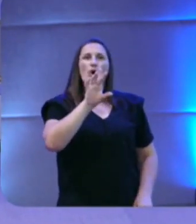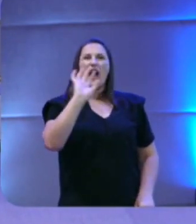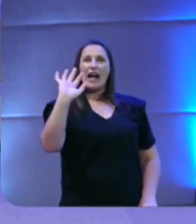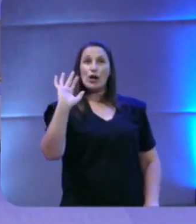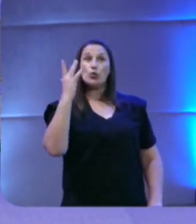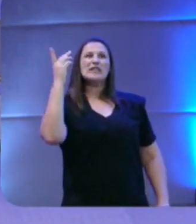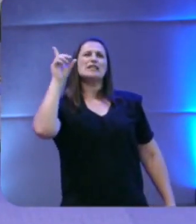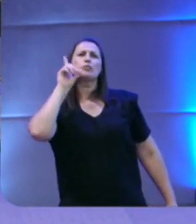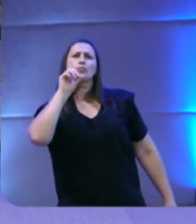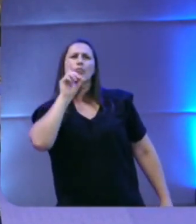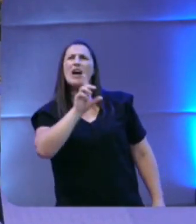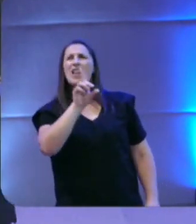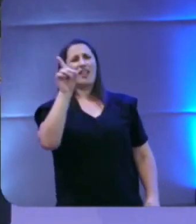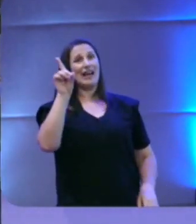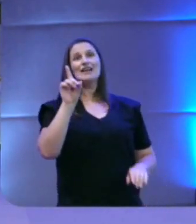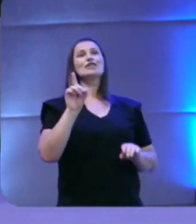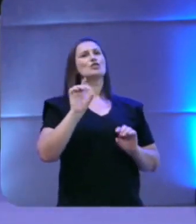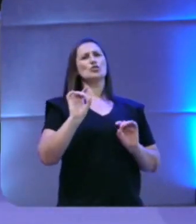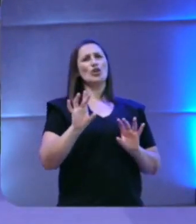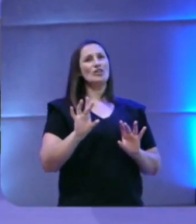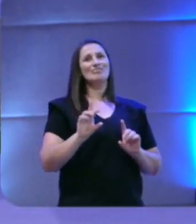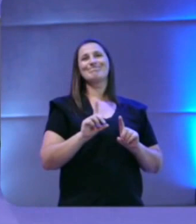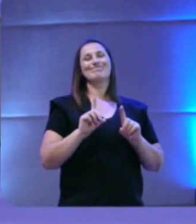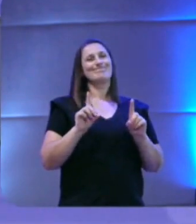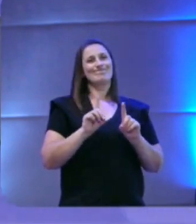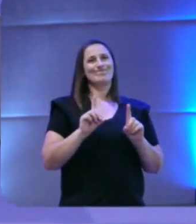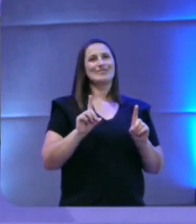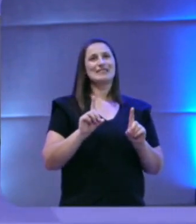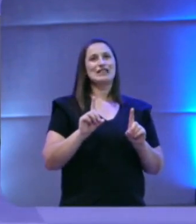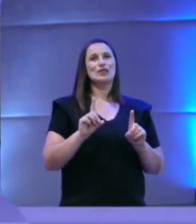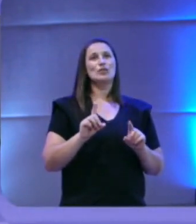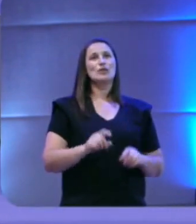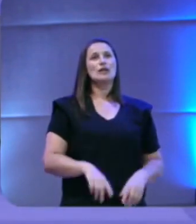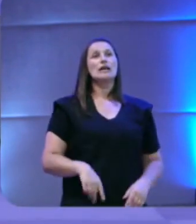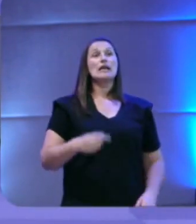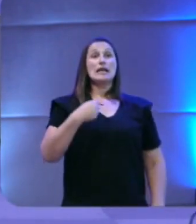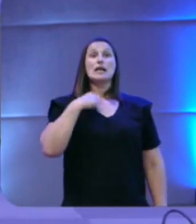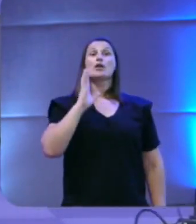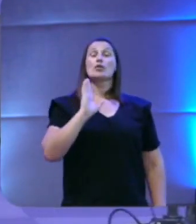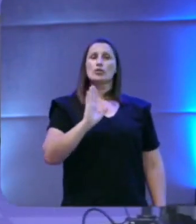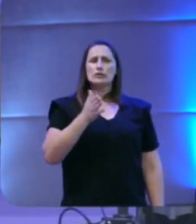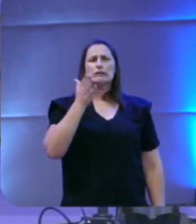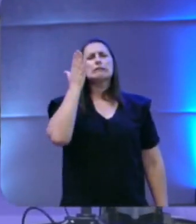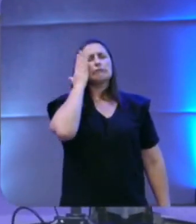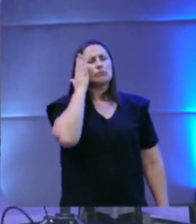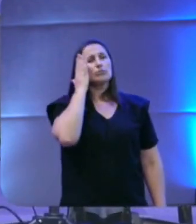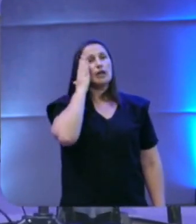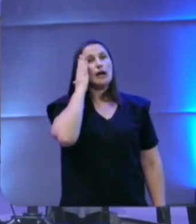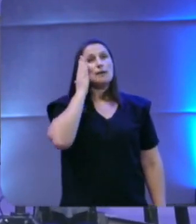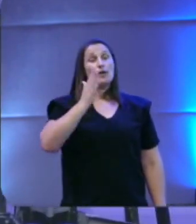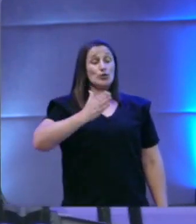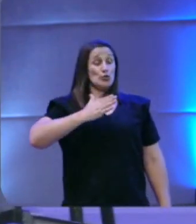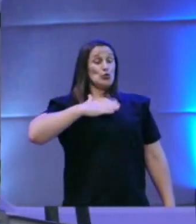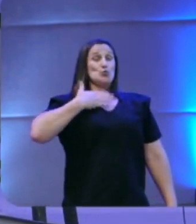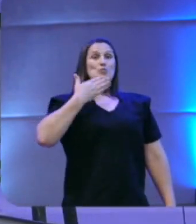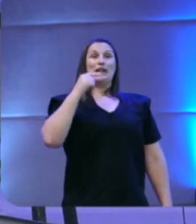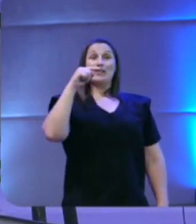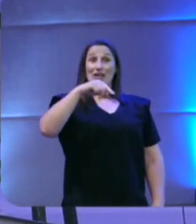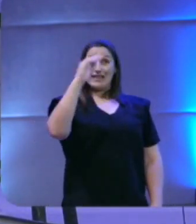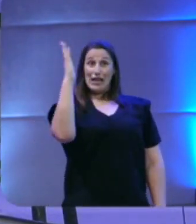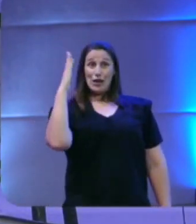mundo, lá naqueles povos que não têm acesso ao Evangelho. Eu tenho ficado surpreso, eu já sabia disso, mas eu tenho ficado surpreso nesse meu retorno ao